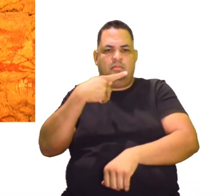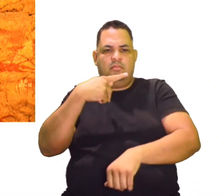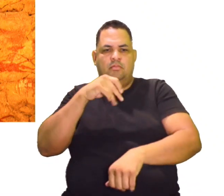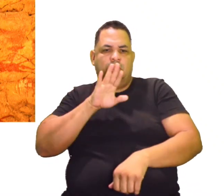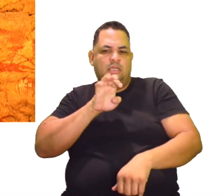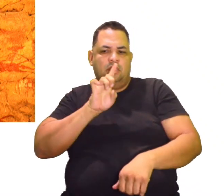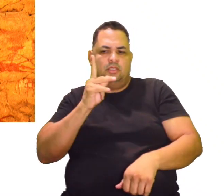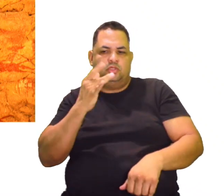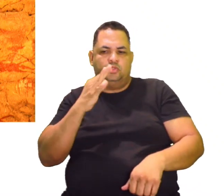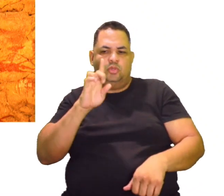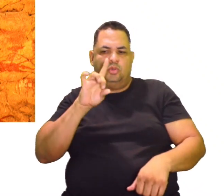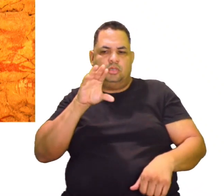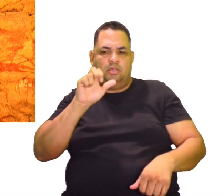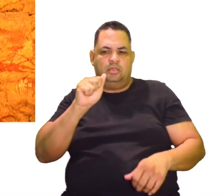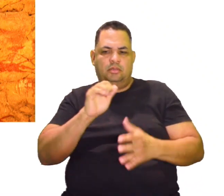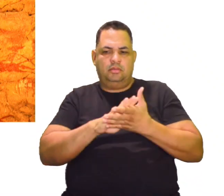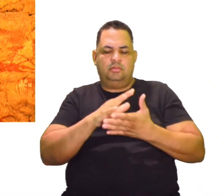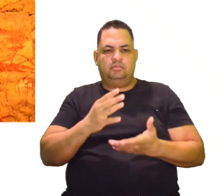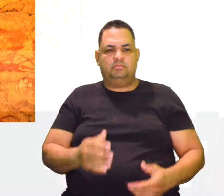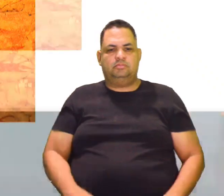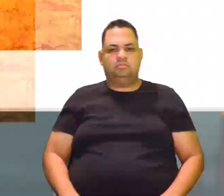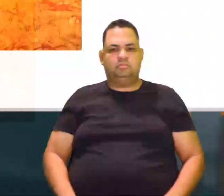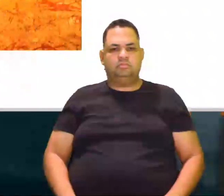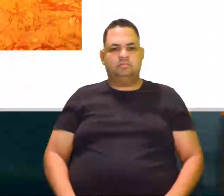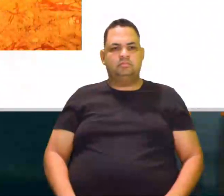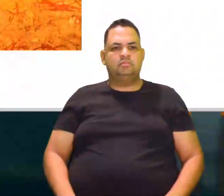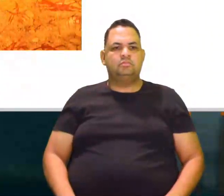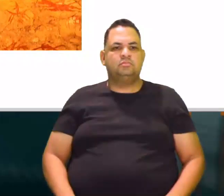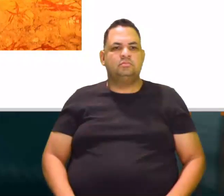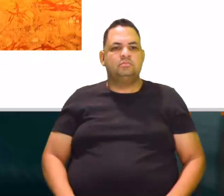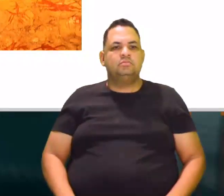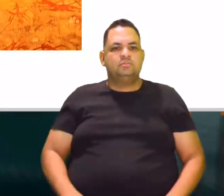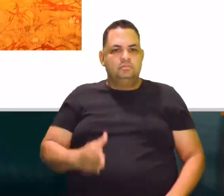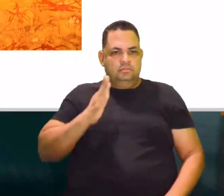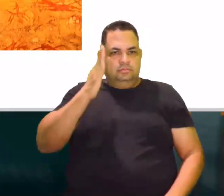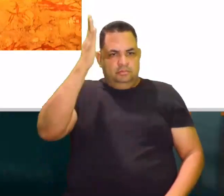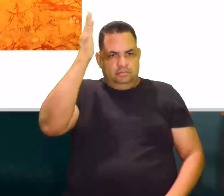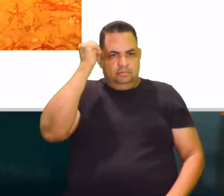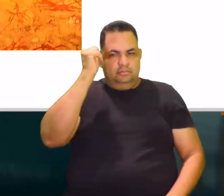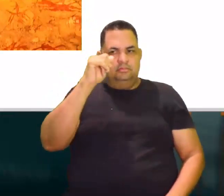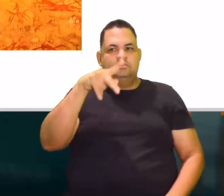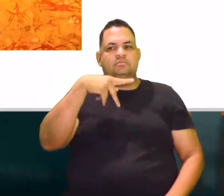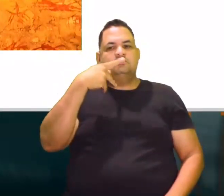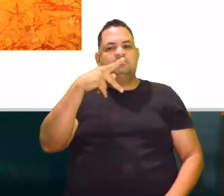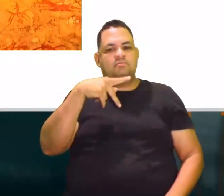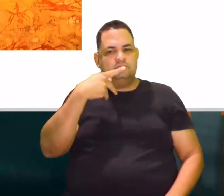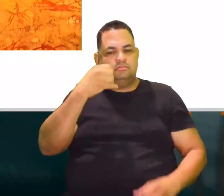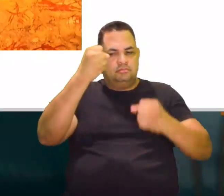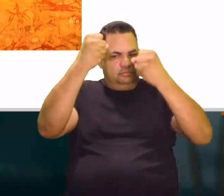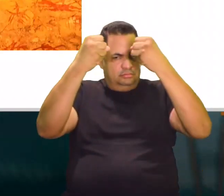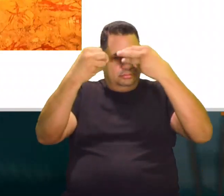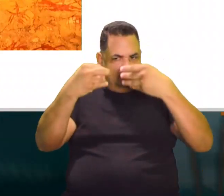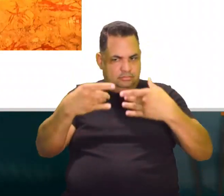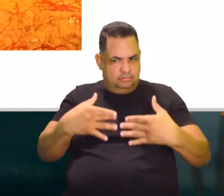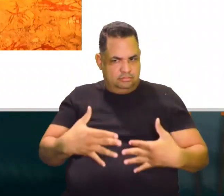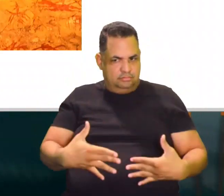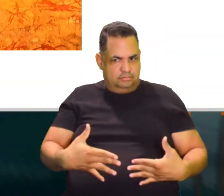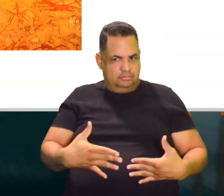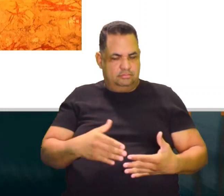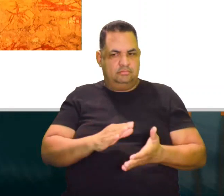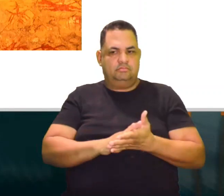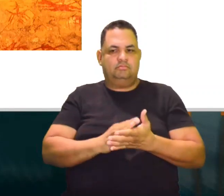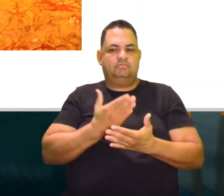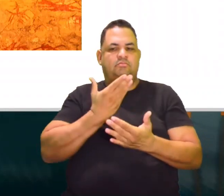verdadeiro ou falso? Eu sei que vocês já sabem, o que já foi comentado, né? Já foi comentado em outras